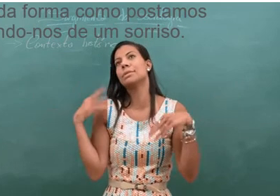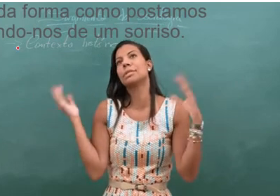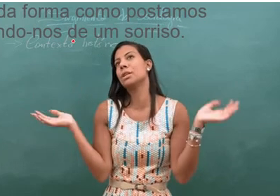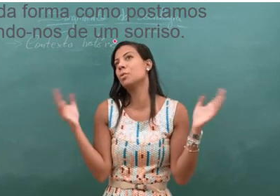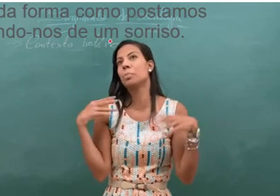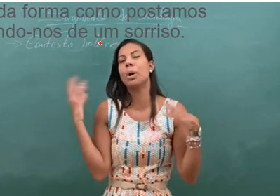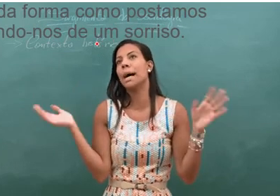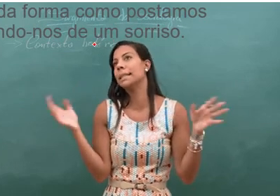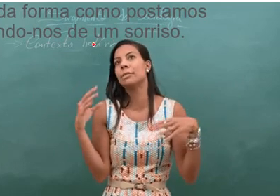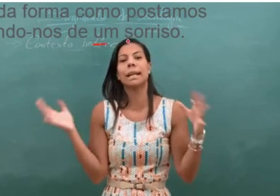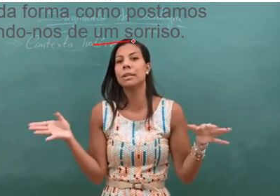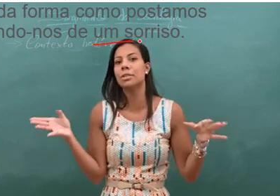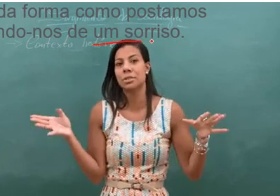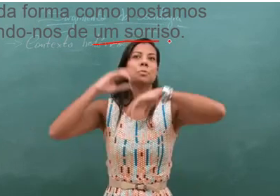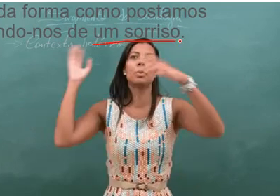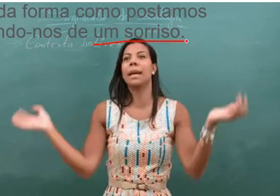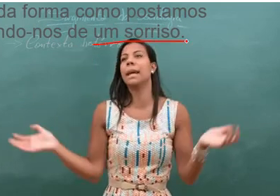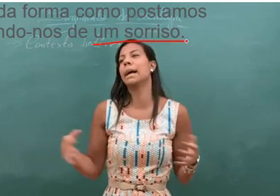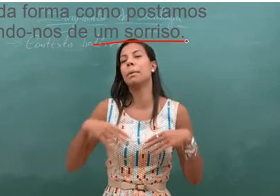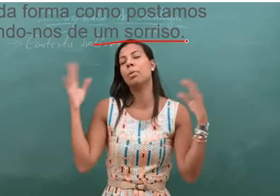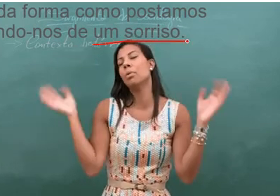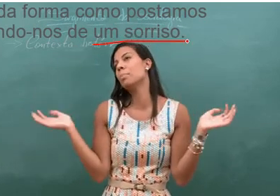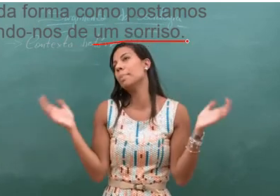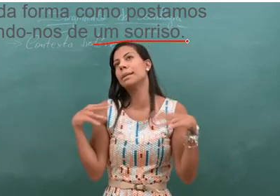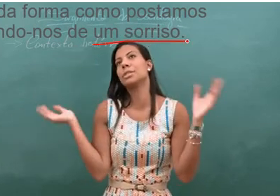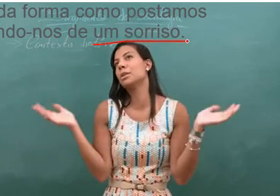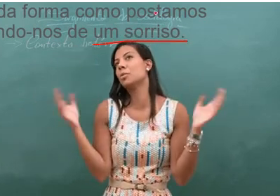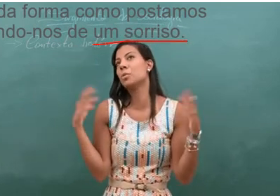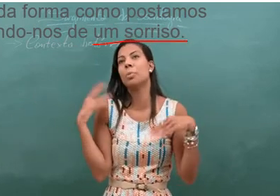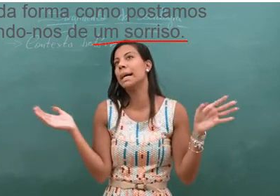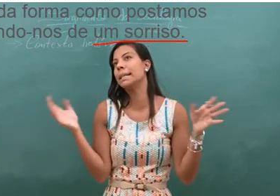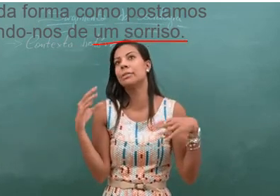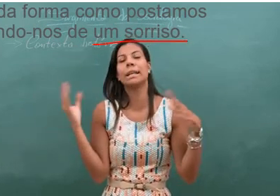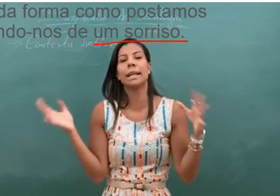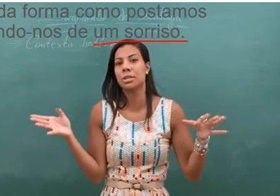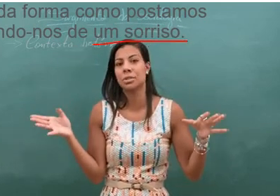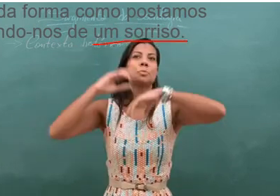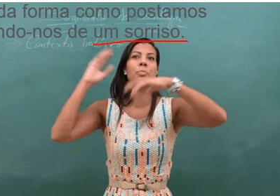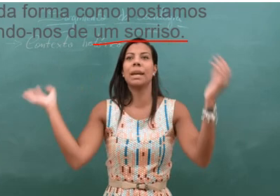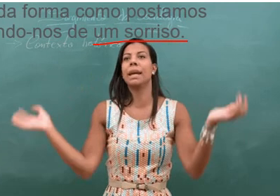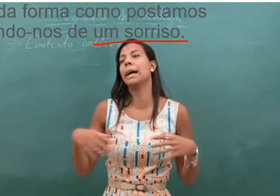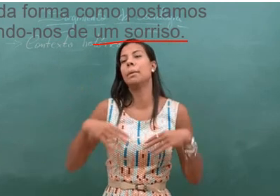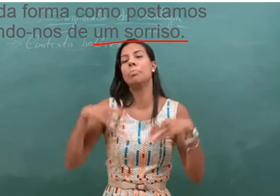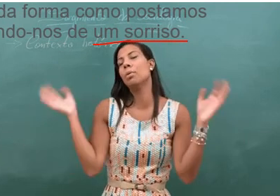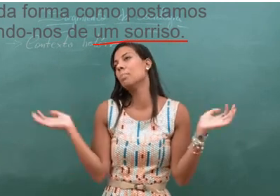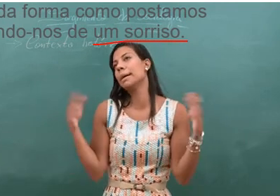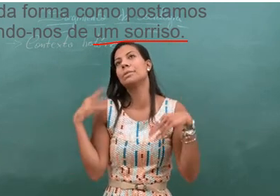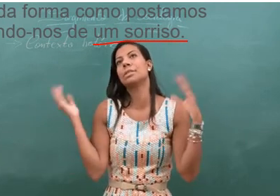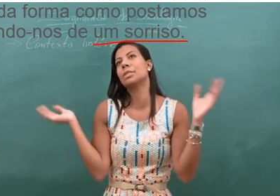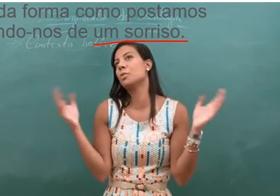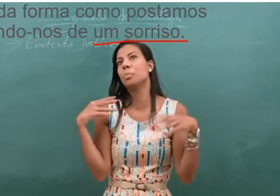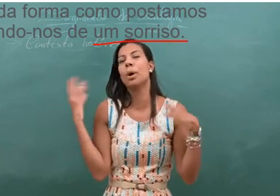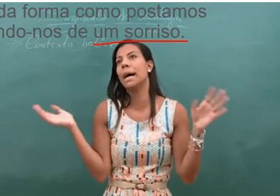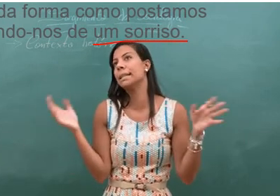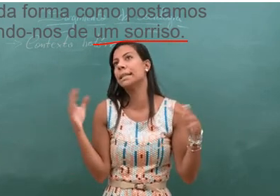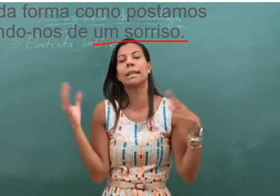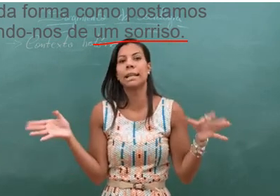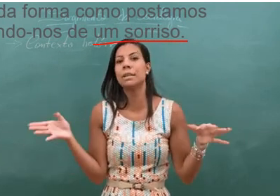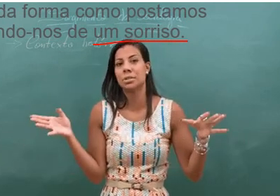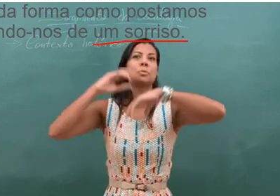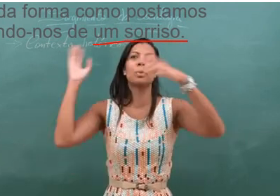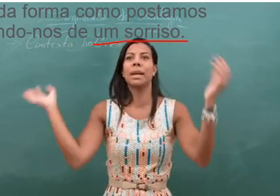corpo, ou até mesmo utilizando de um simples sorriso, tá bom? Então, tem como sim se